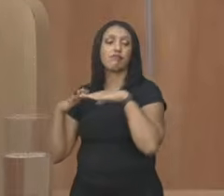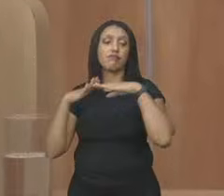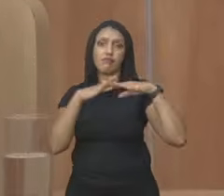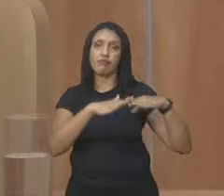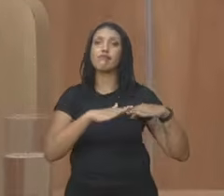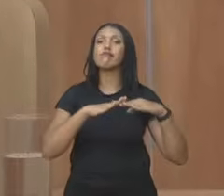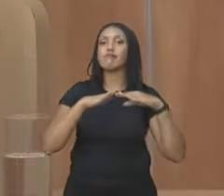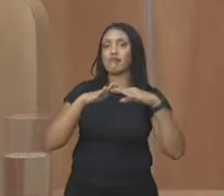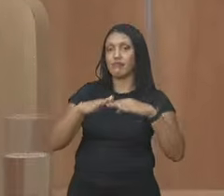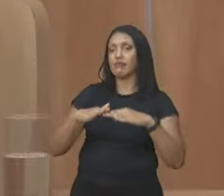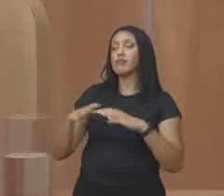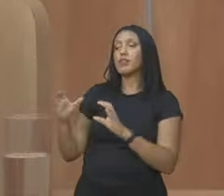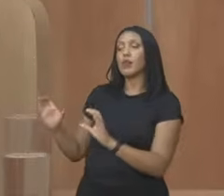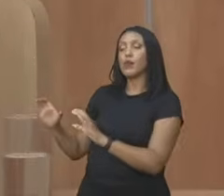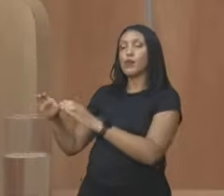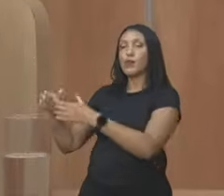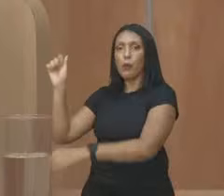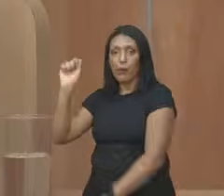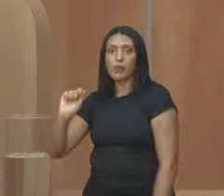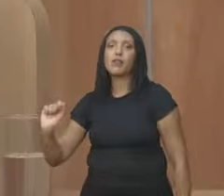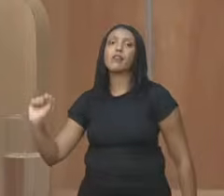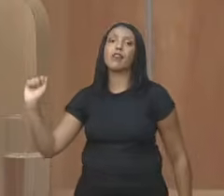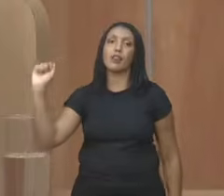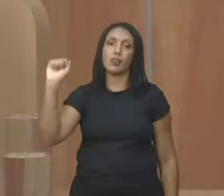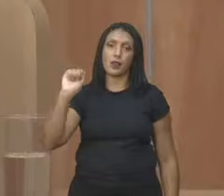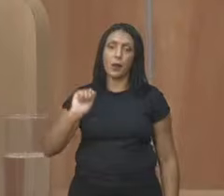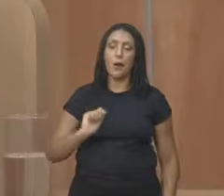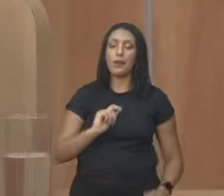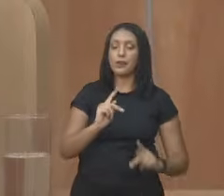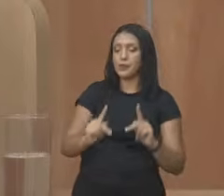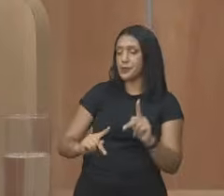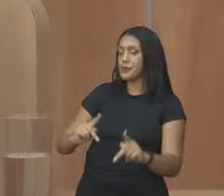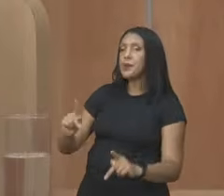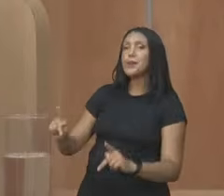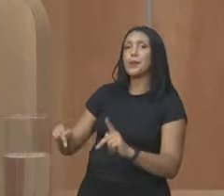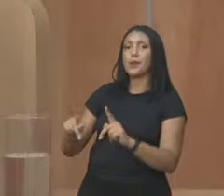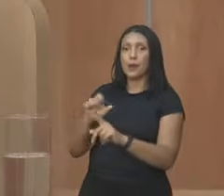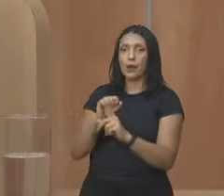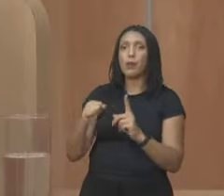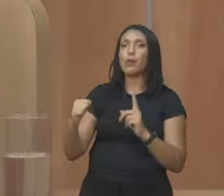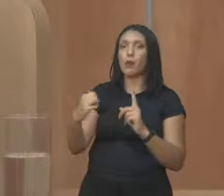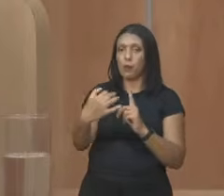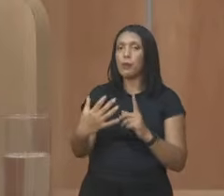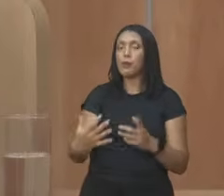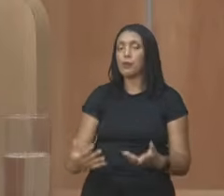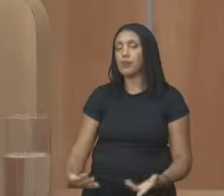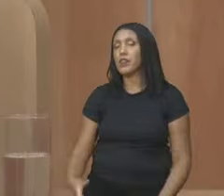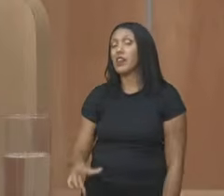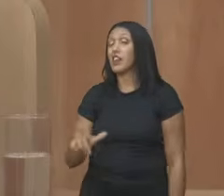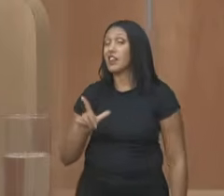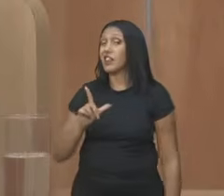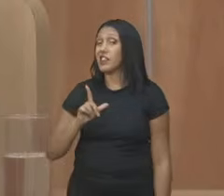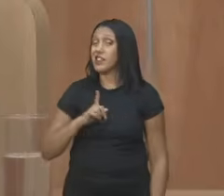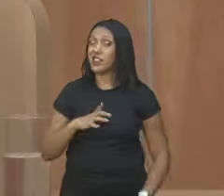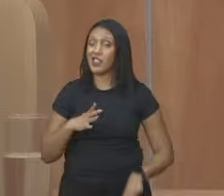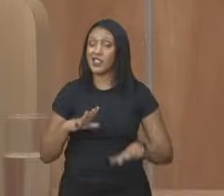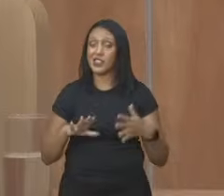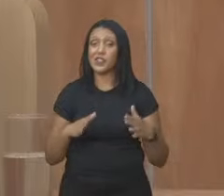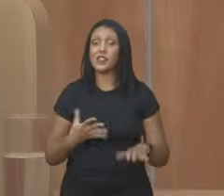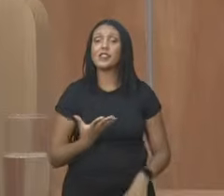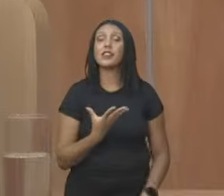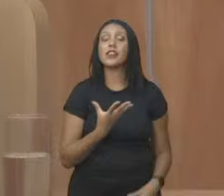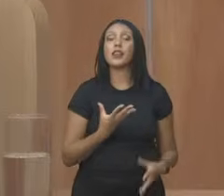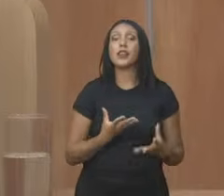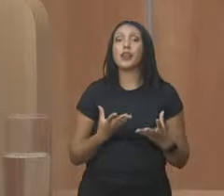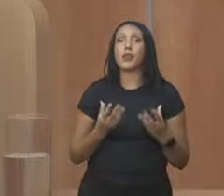aqui é uma casa de recuperação que precisa de ajuda. E às vezes tem muita gente querendo ajudar, muitos empresários querendo ajudar e não sabe como. Porque é tanta coisa errada nesse mundo,